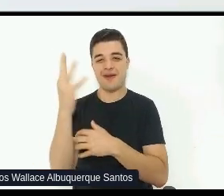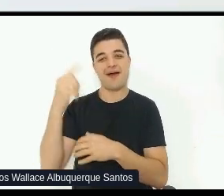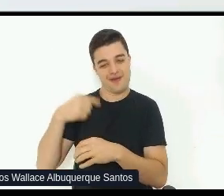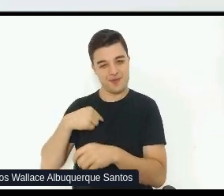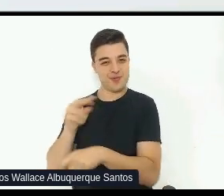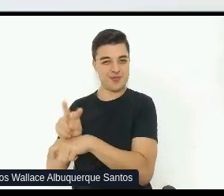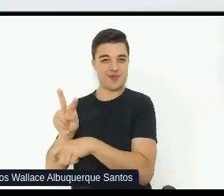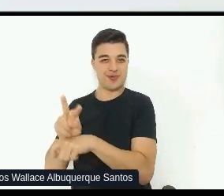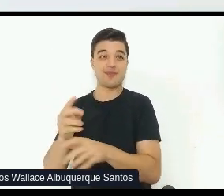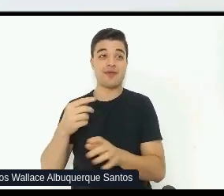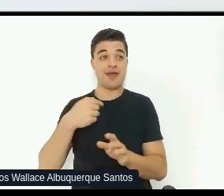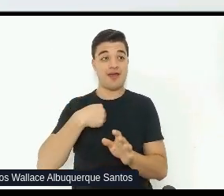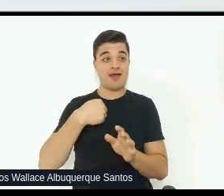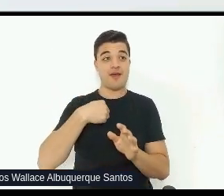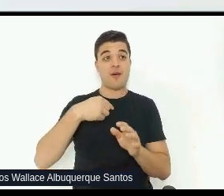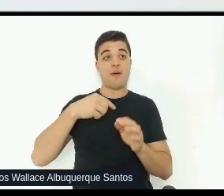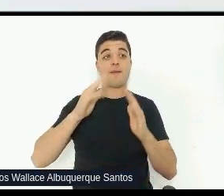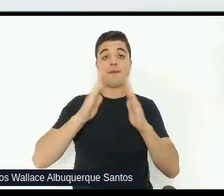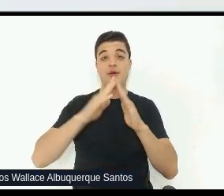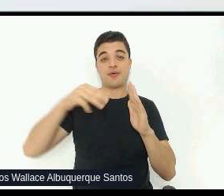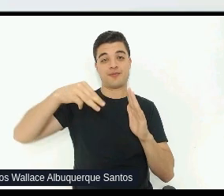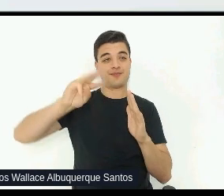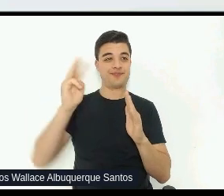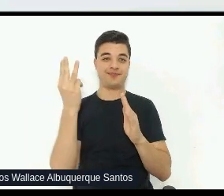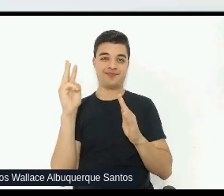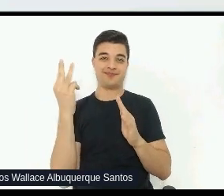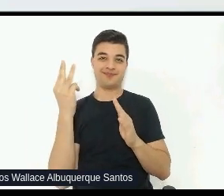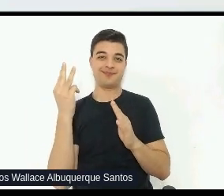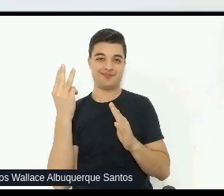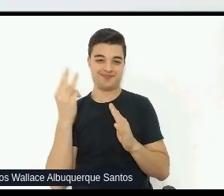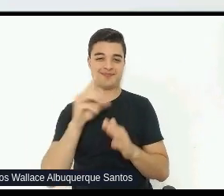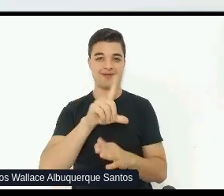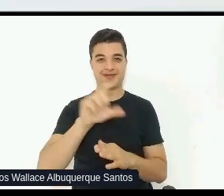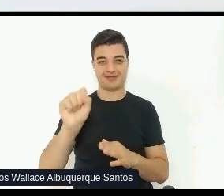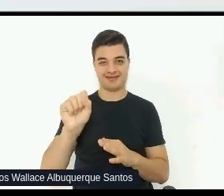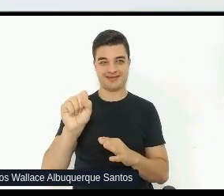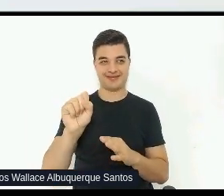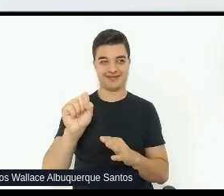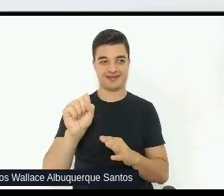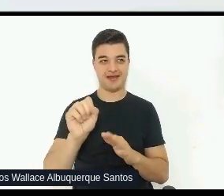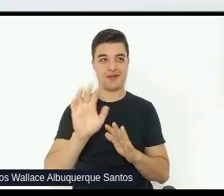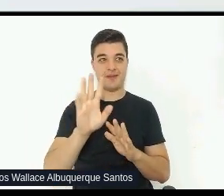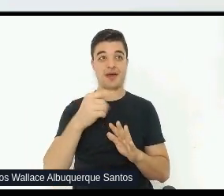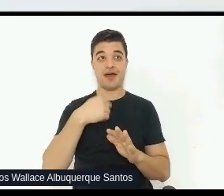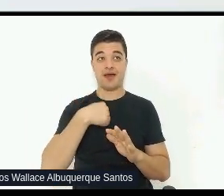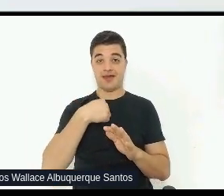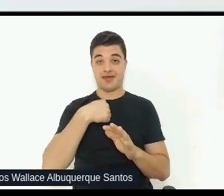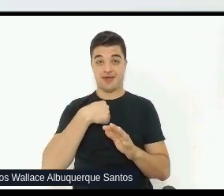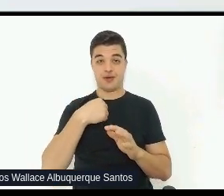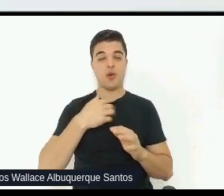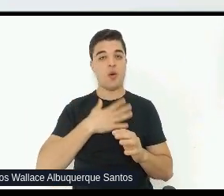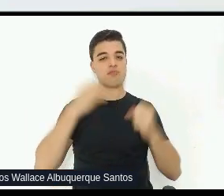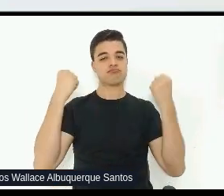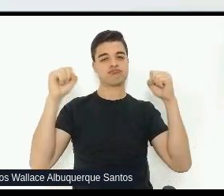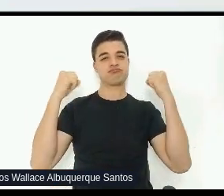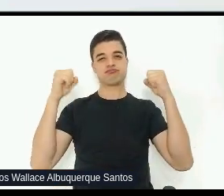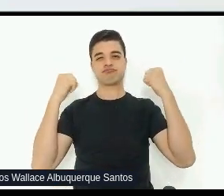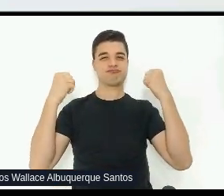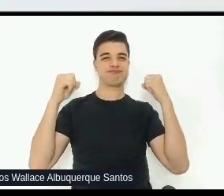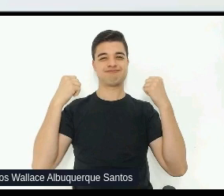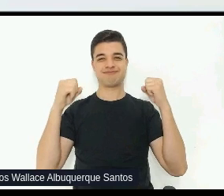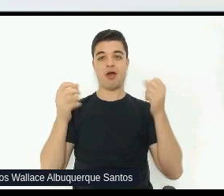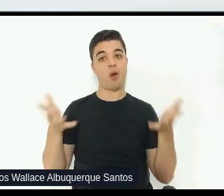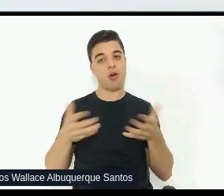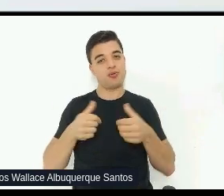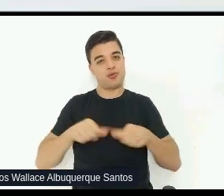ali eu coloquei brincando que eu sou fitness e um ha-ha-ha, porque eu serei enquanto durar, né? Então eu estou me incentivando aqui para